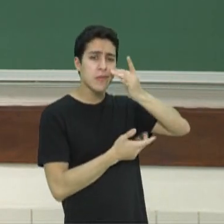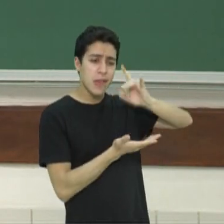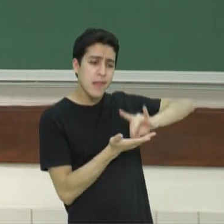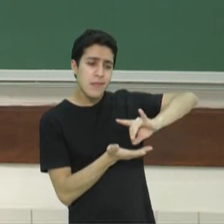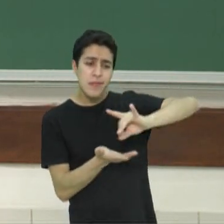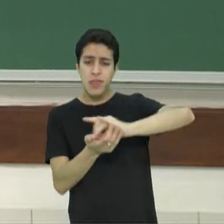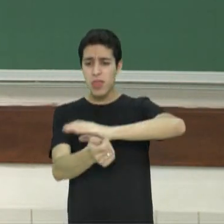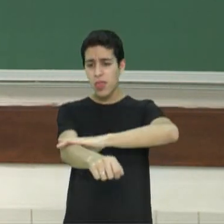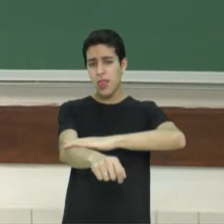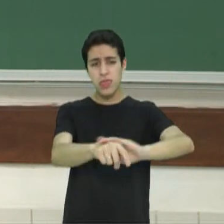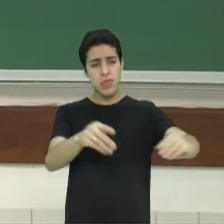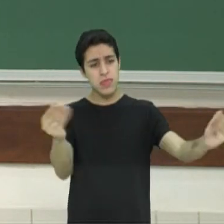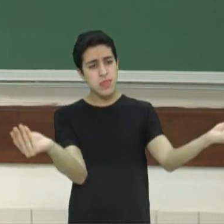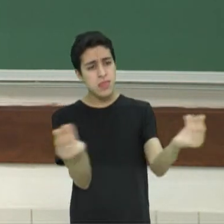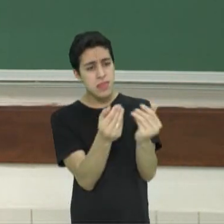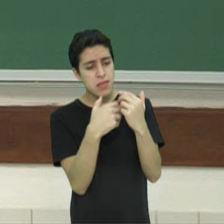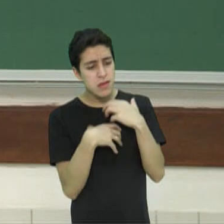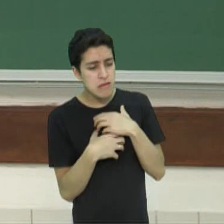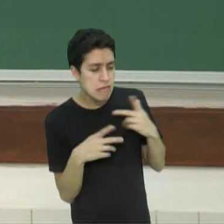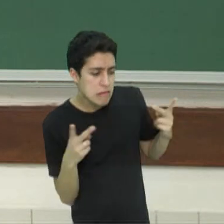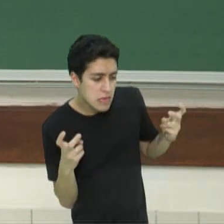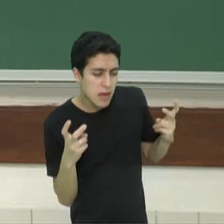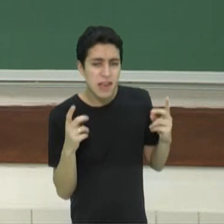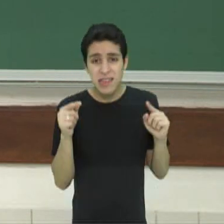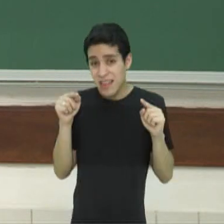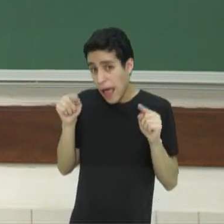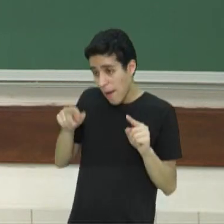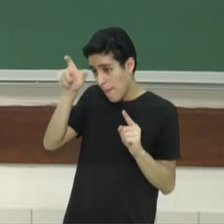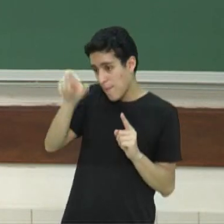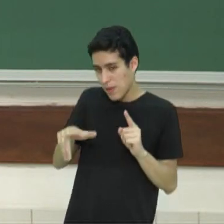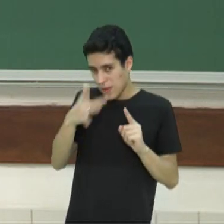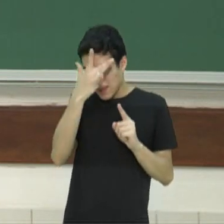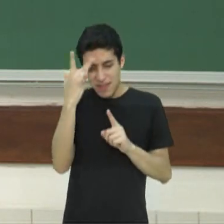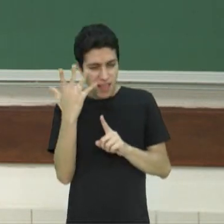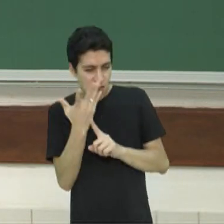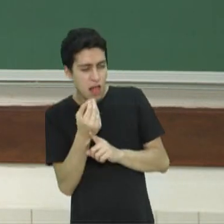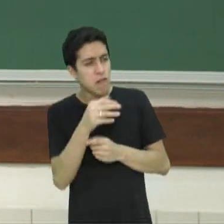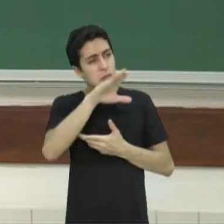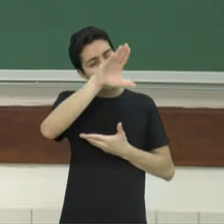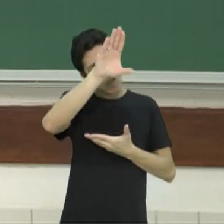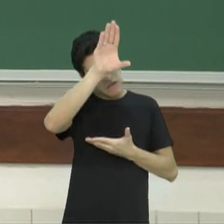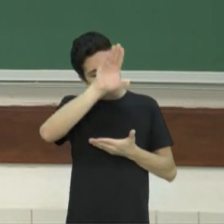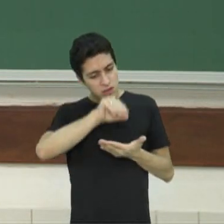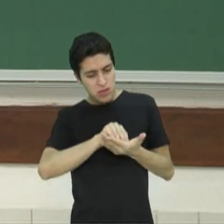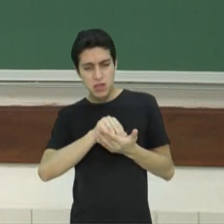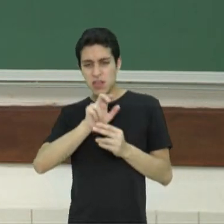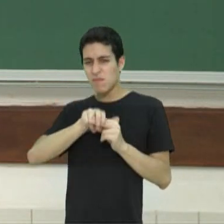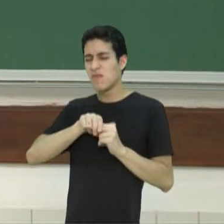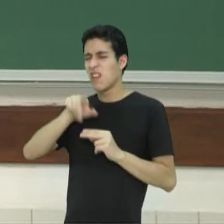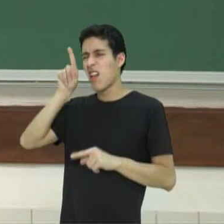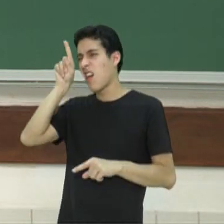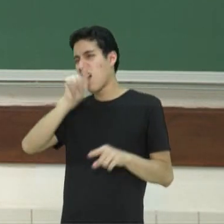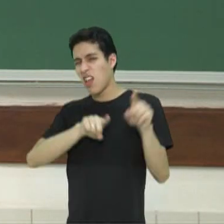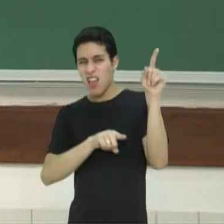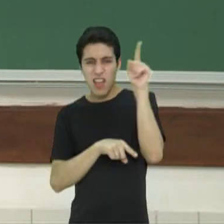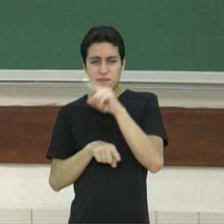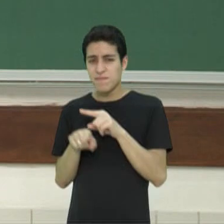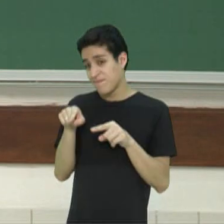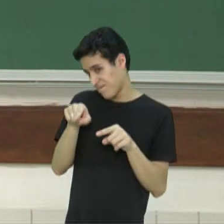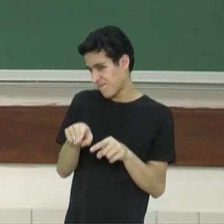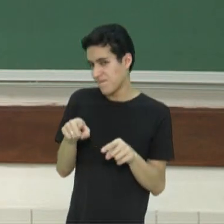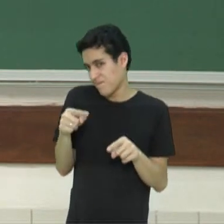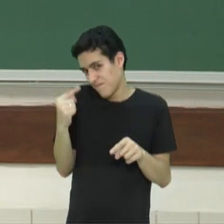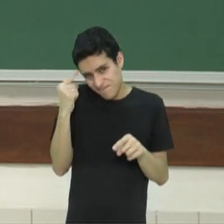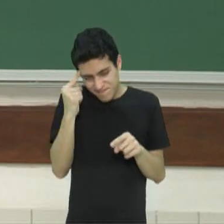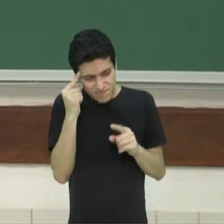Então o artista está fazendo o quê? Está fazendo uma cópia, às vezes imperfeita, e às vezes por decisão dele fazer essa cópia imperfeita, mas às vezes